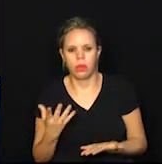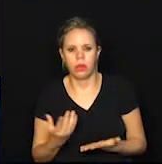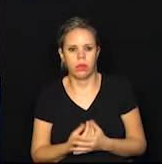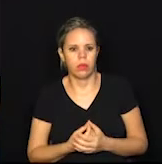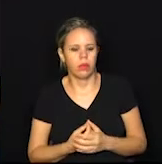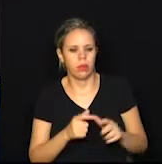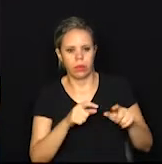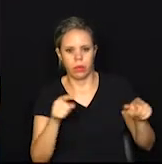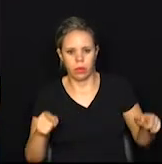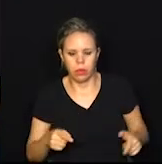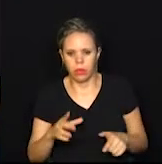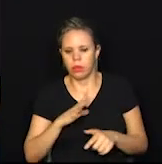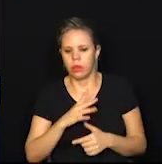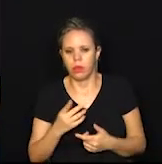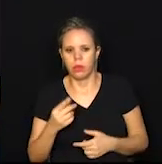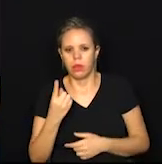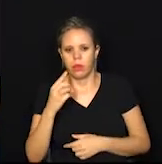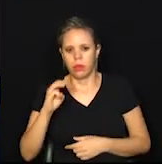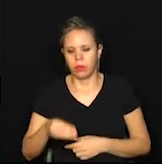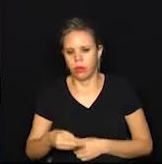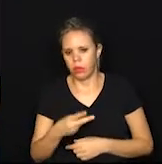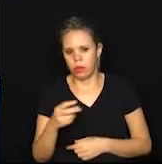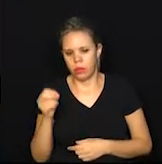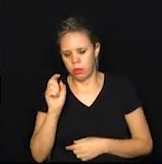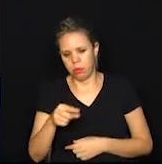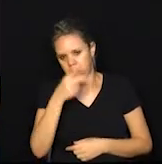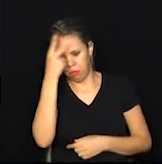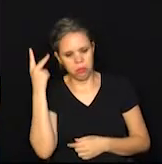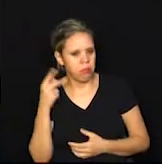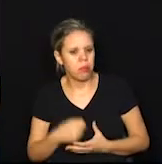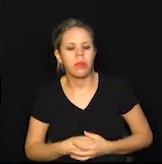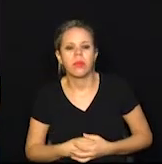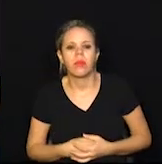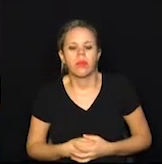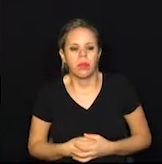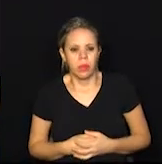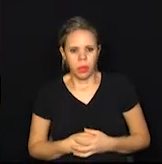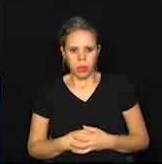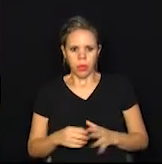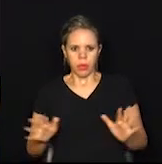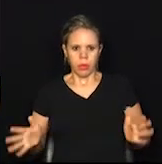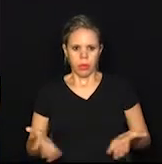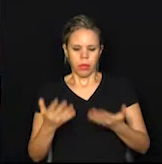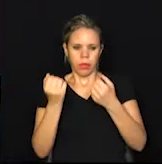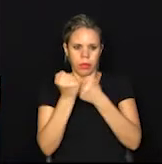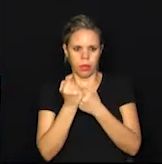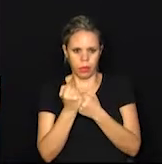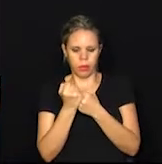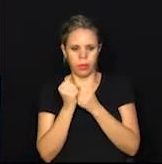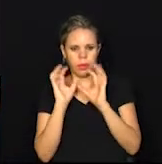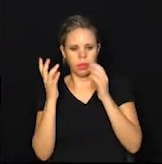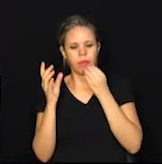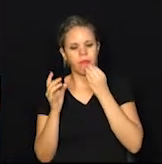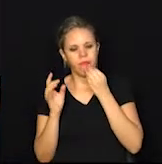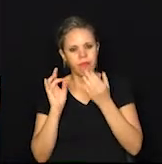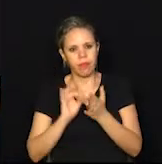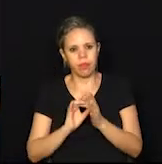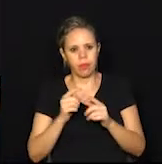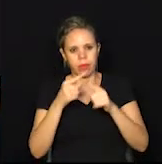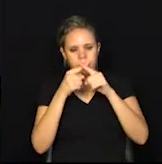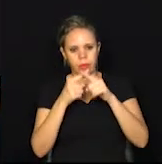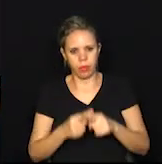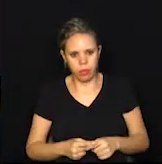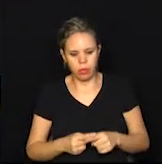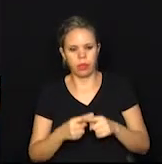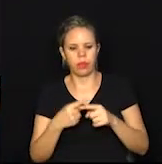hall de uma cidade com mais de 1.200.000 habitantes, promover e apoiar institucionalmente a realização de torneios e campeonatos